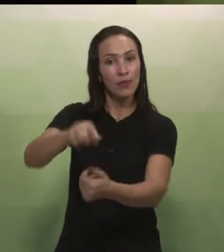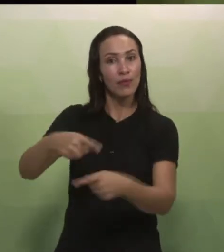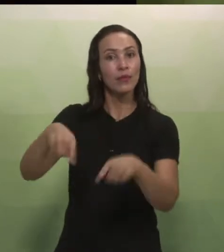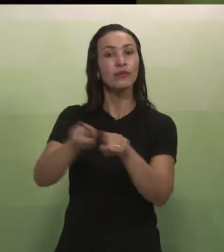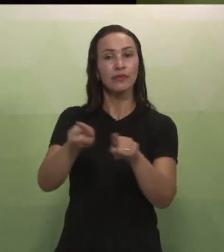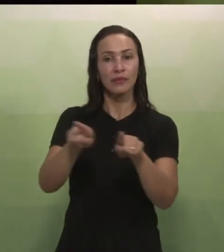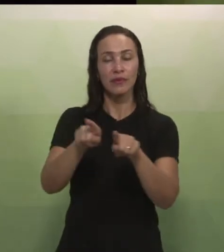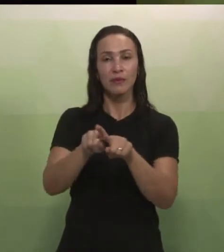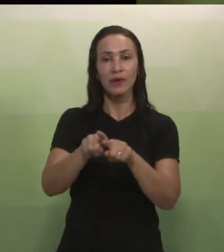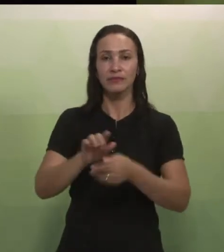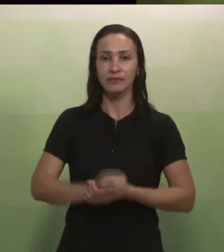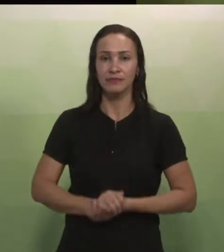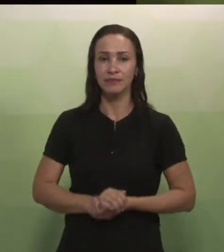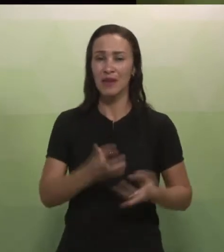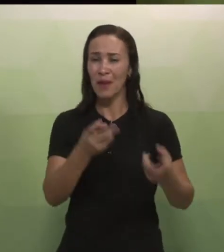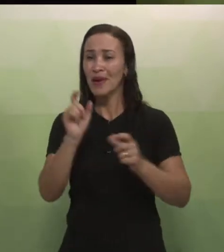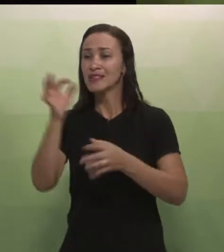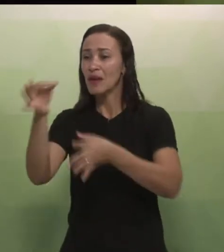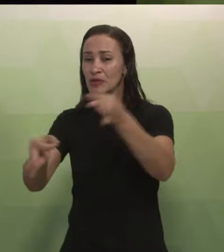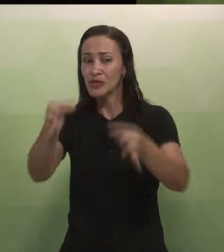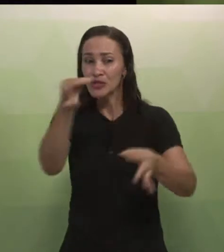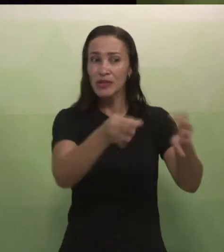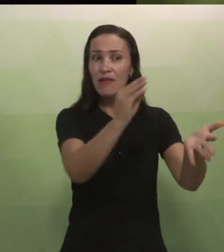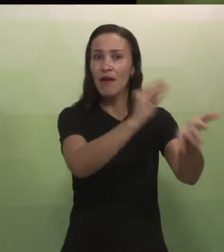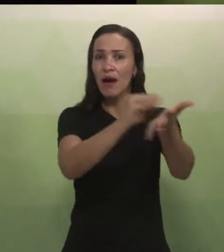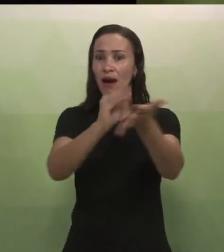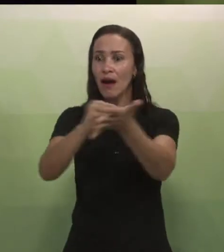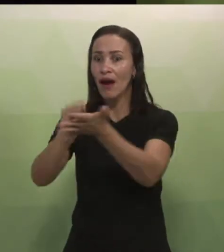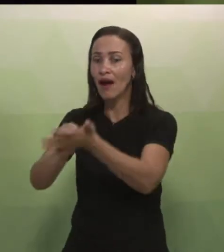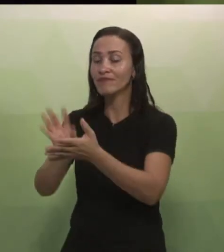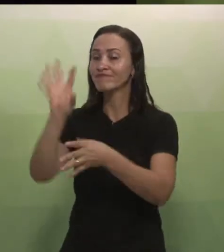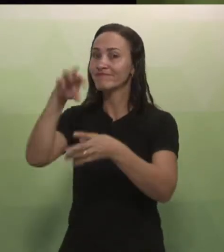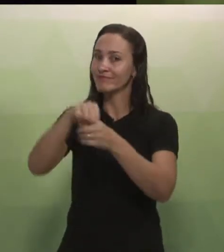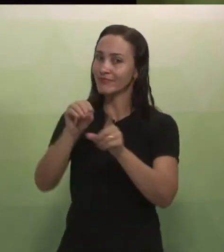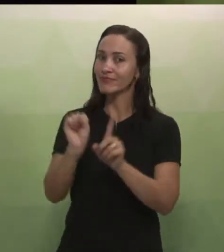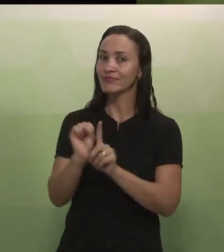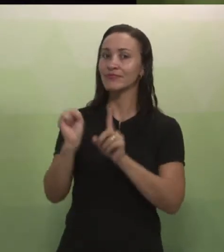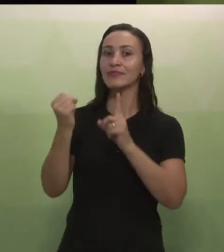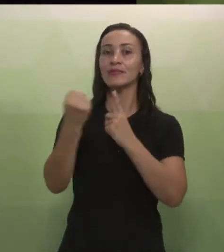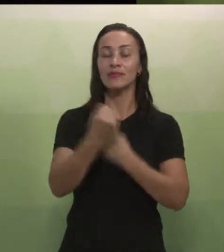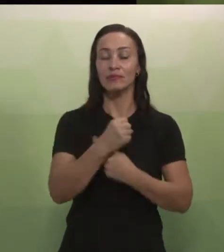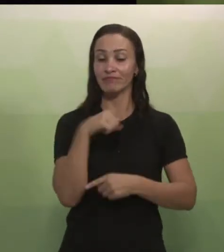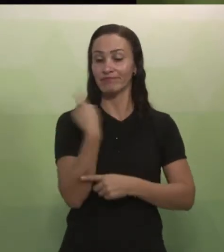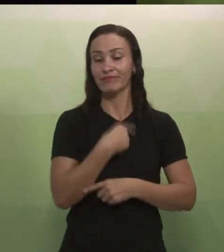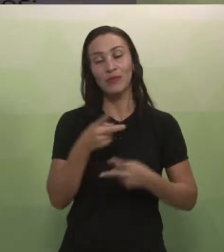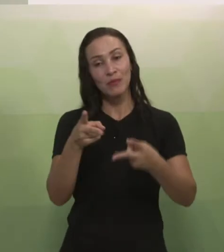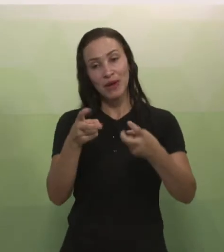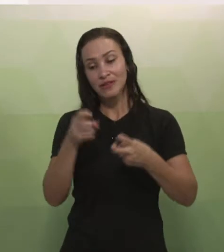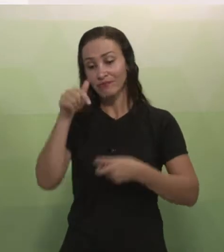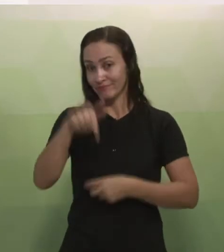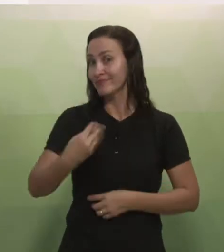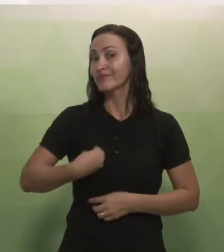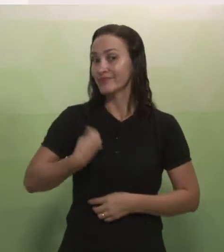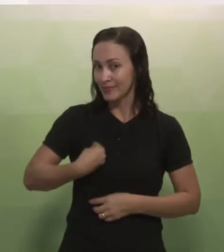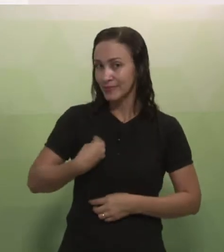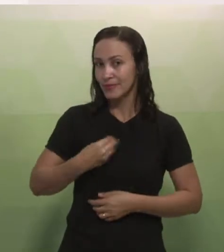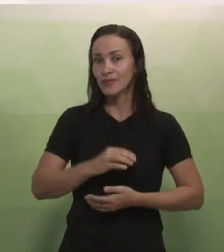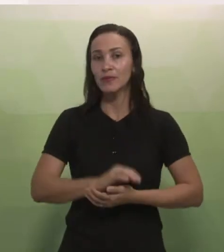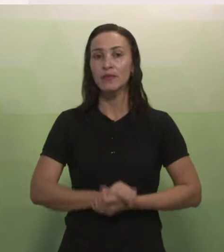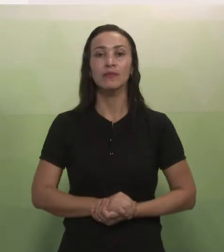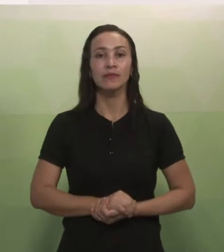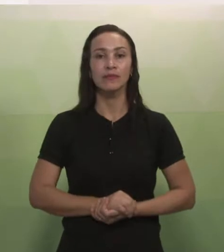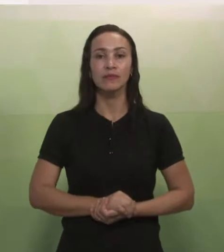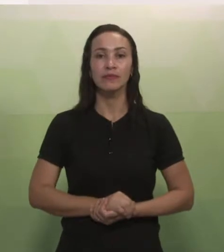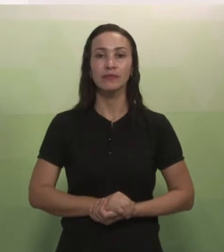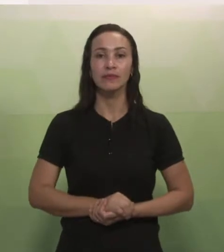frente à série de injustiças que nós nos deparamos dentro da sociedade em que vivemos. Em